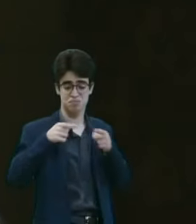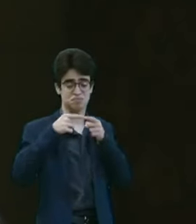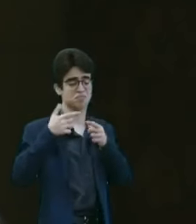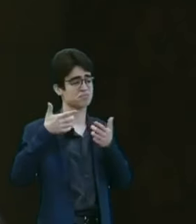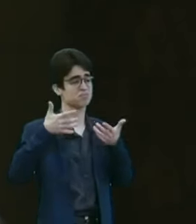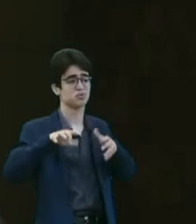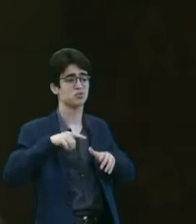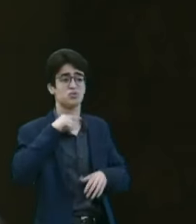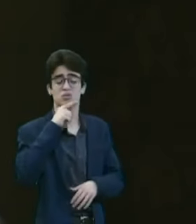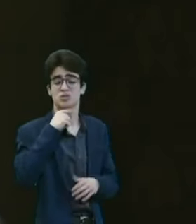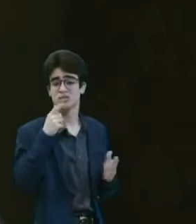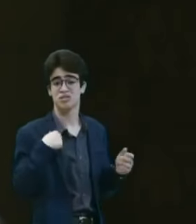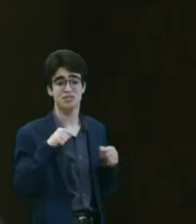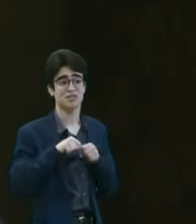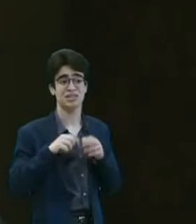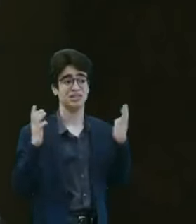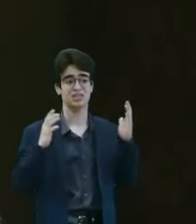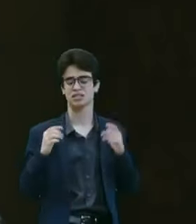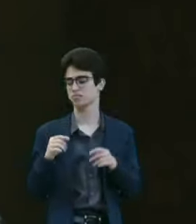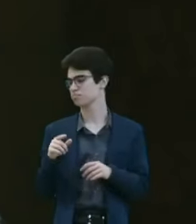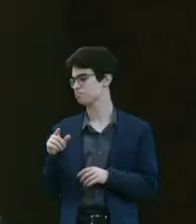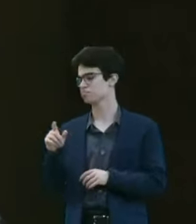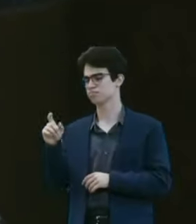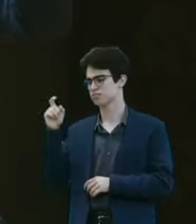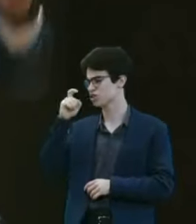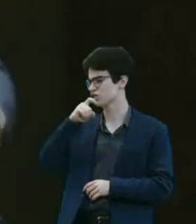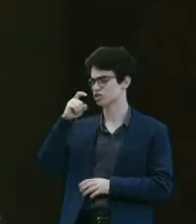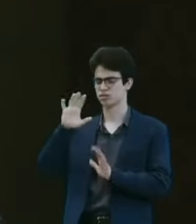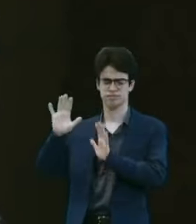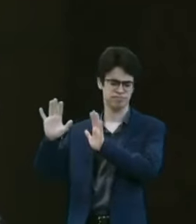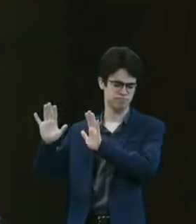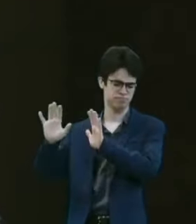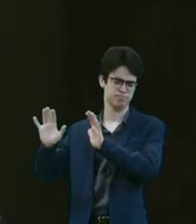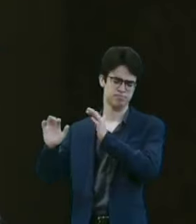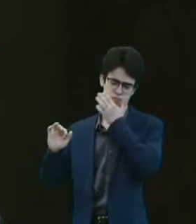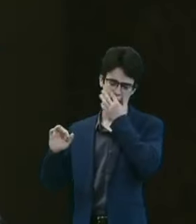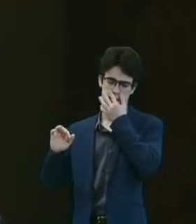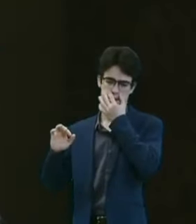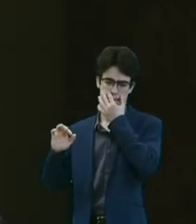fazer. Eu disse: isso não é verdade.